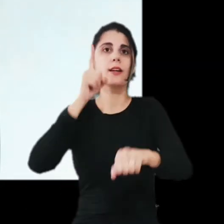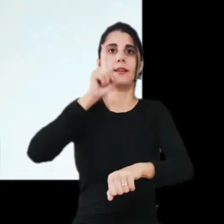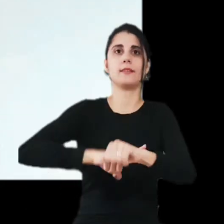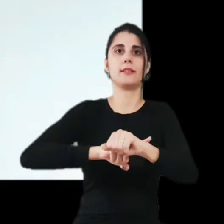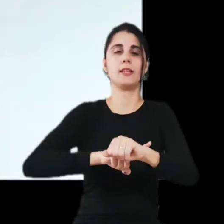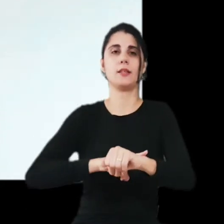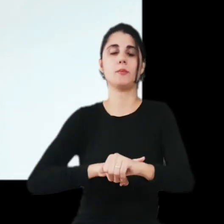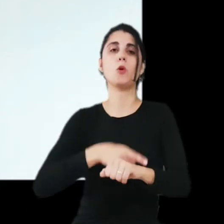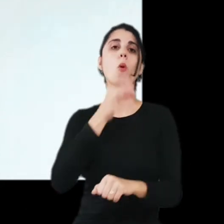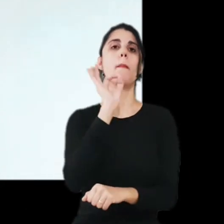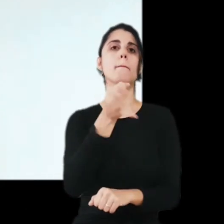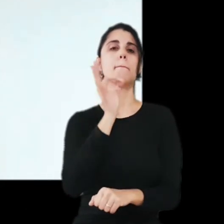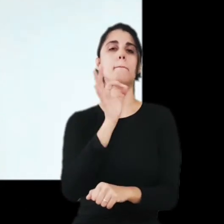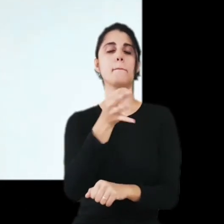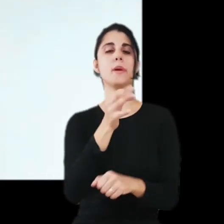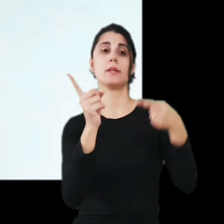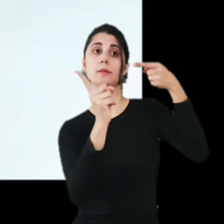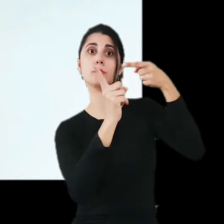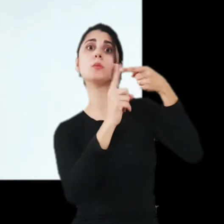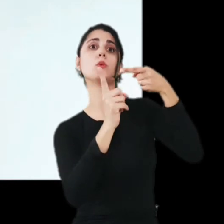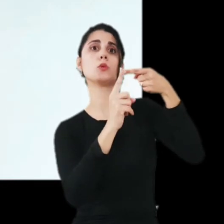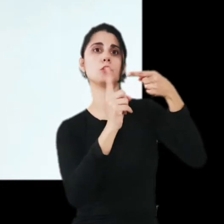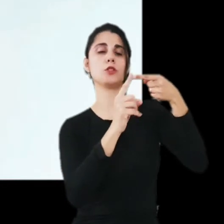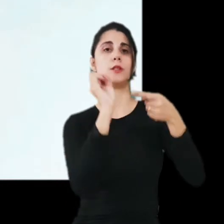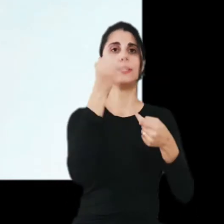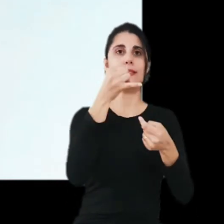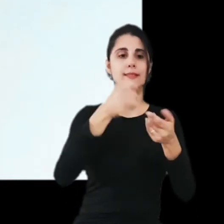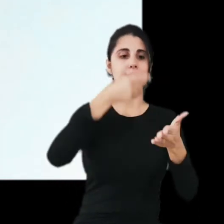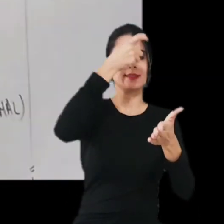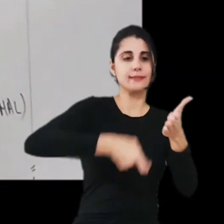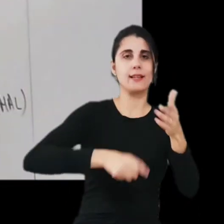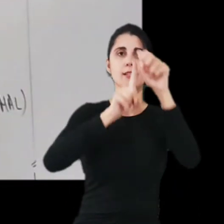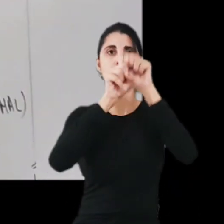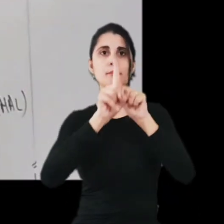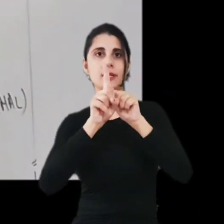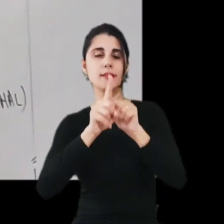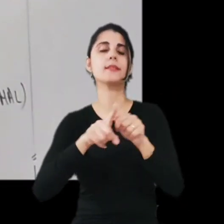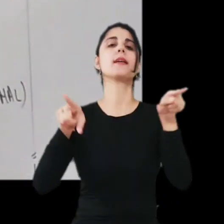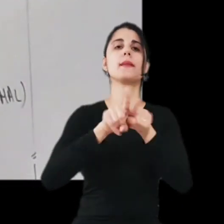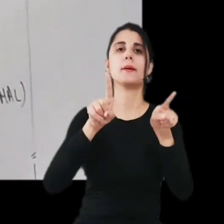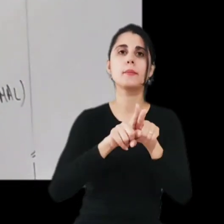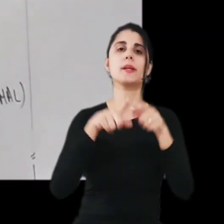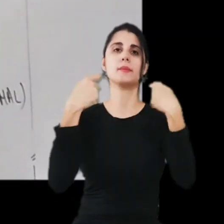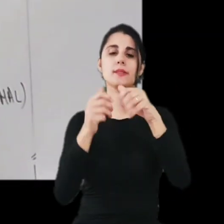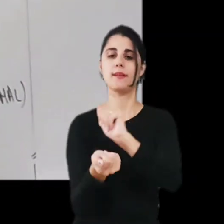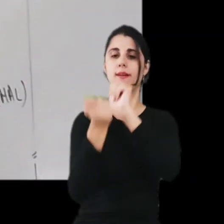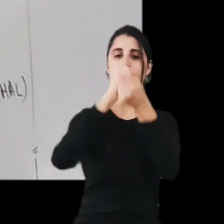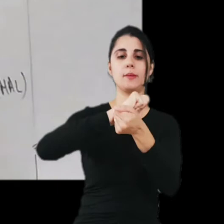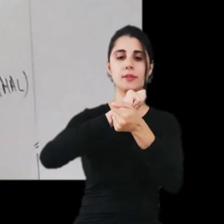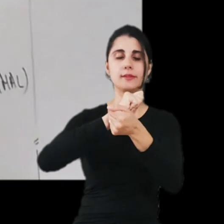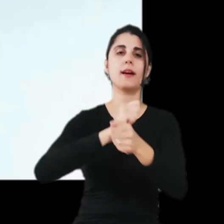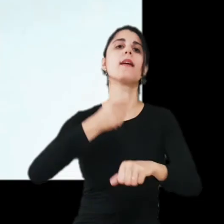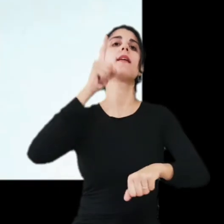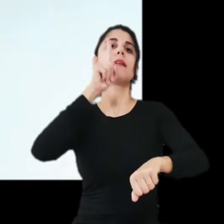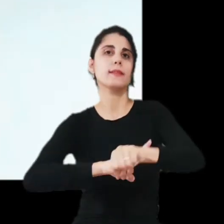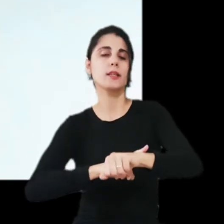mesma unidade. Se estiver a taxa ao mês, o tempo tem que estar ao mês. Se o tempo tiver o ano, a taxa tem que estar ao